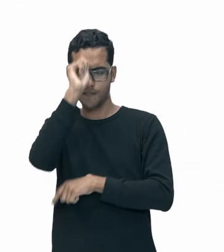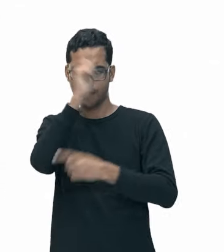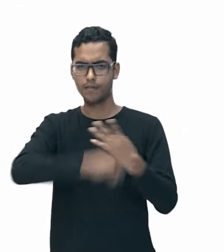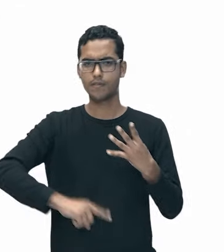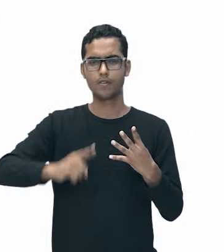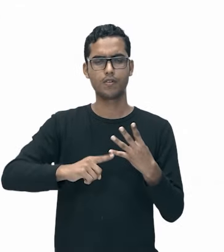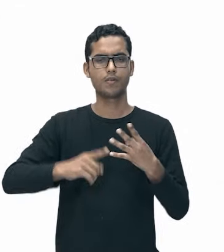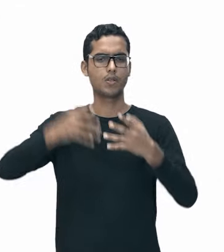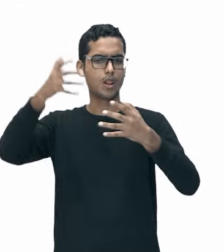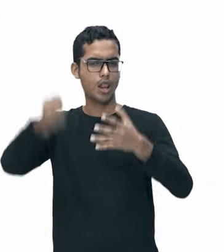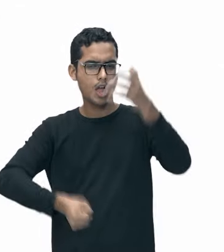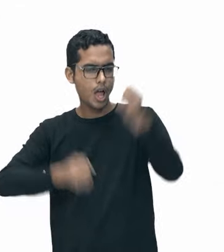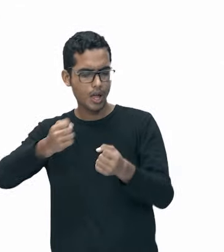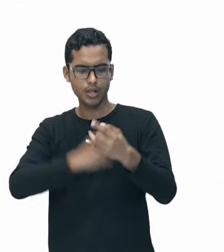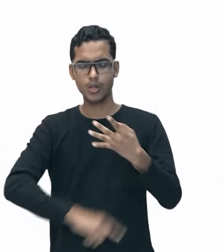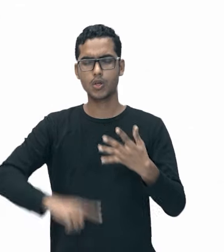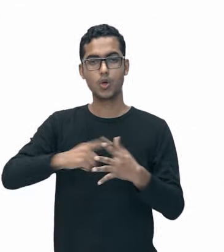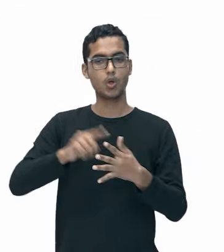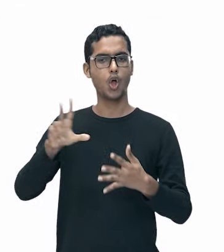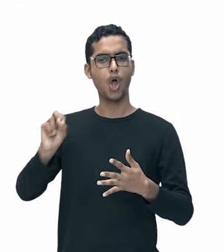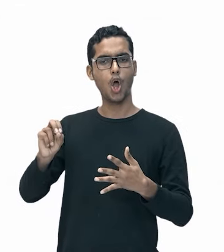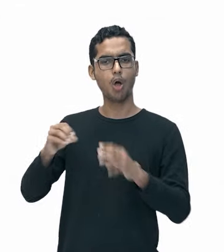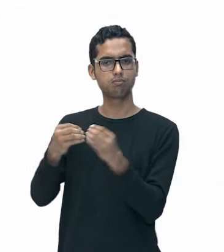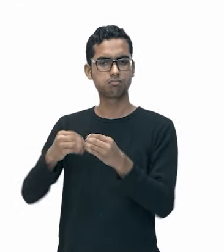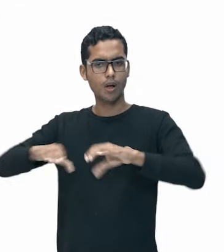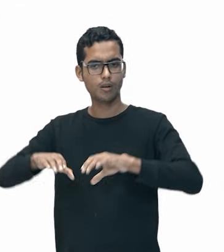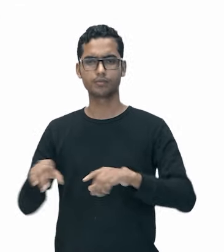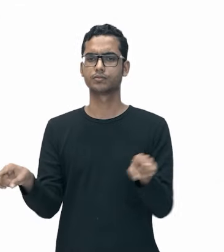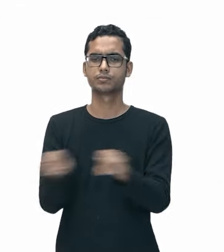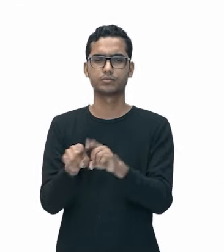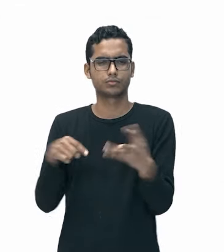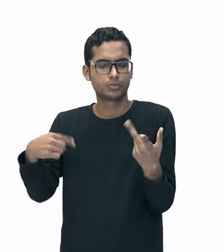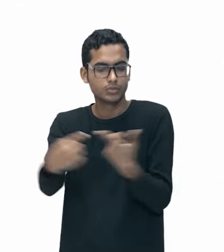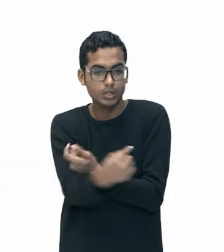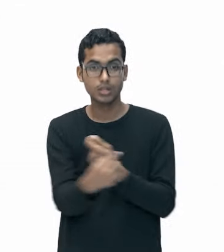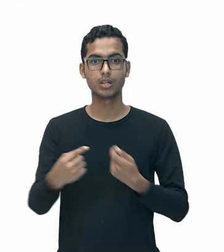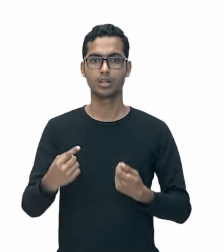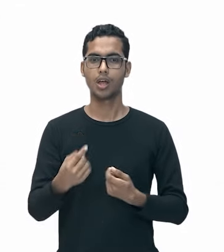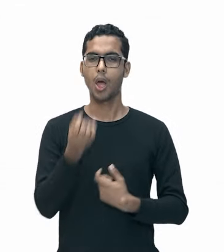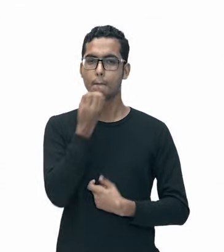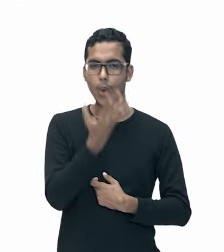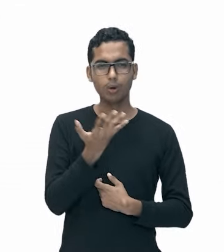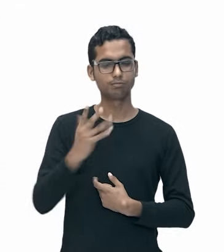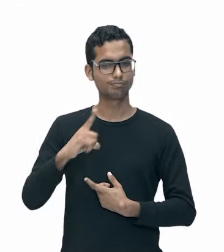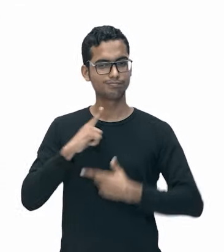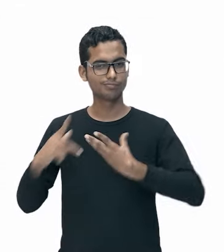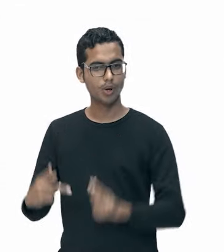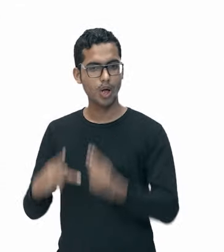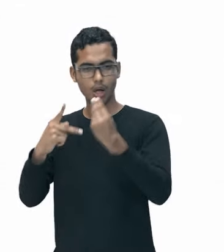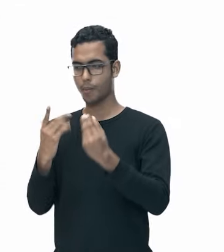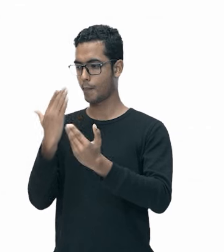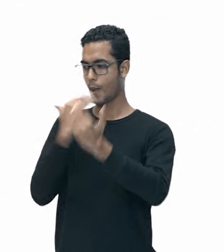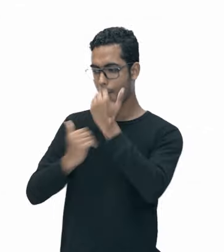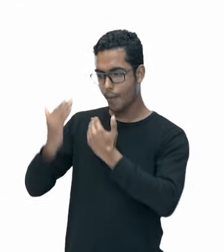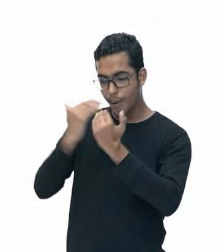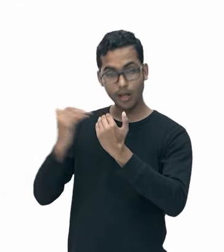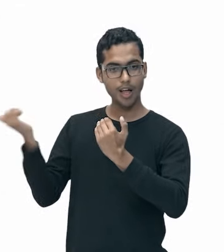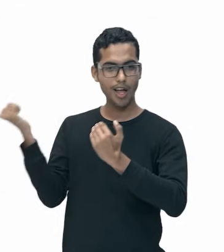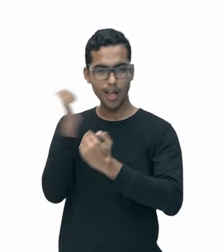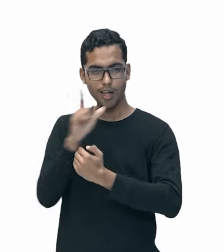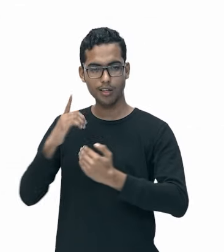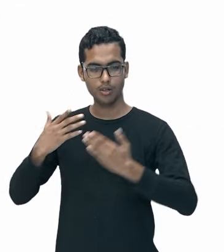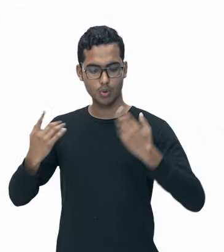ovos tá todos são exemplos bons de proteínas né para ser ingeridos para que a gente tenha um bom